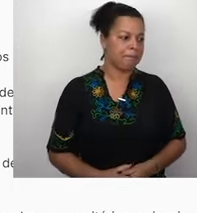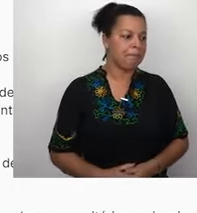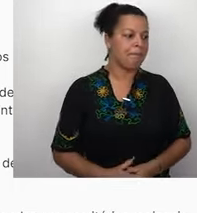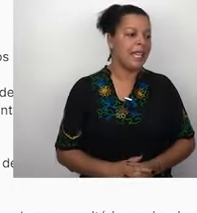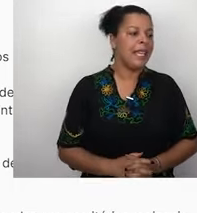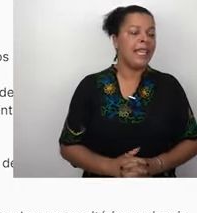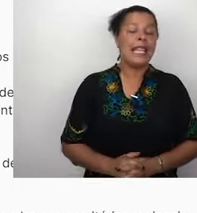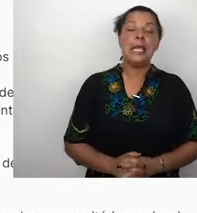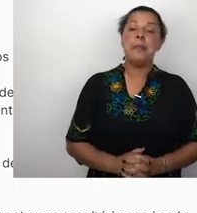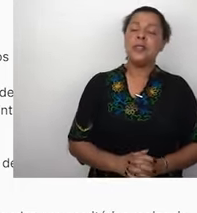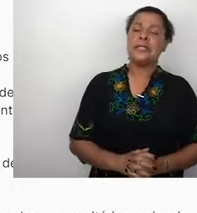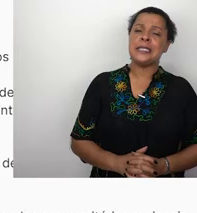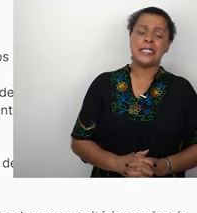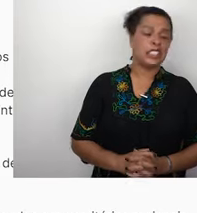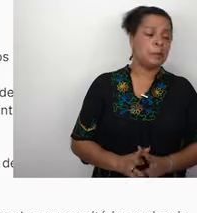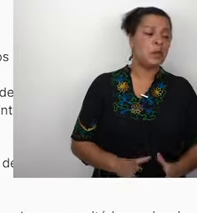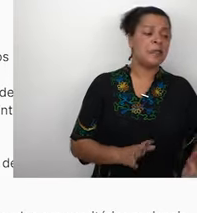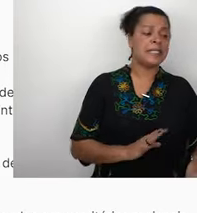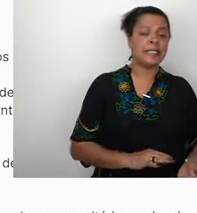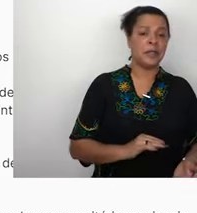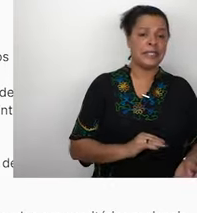FENES. De